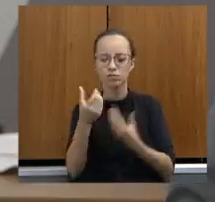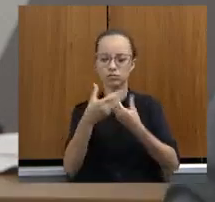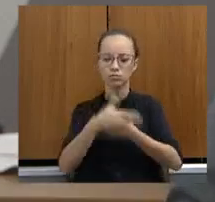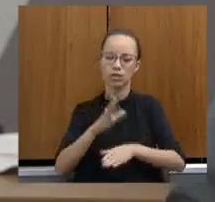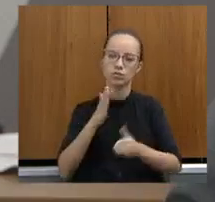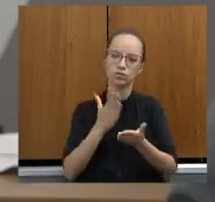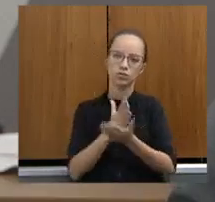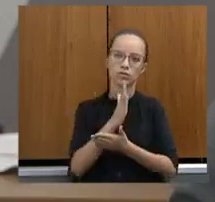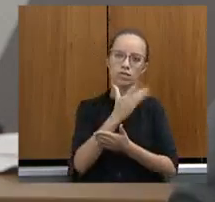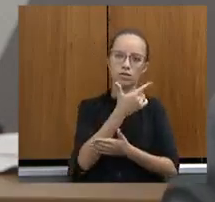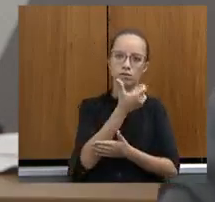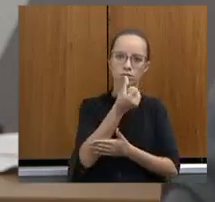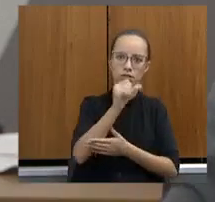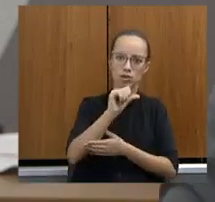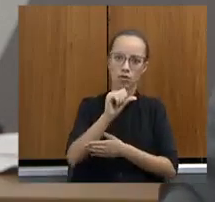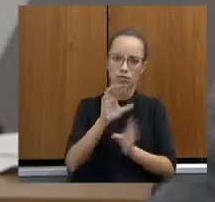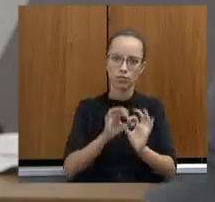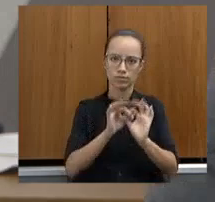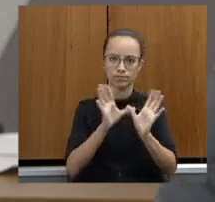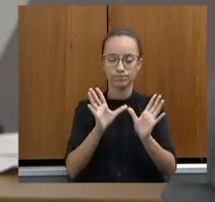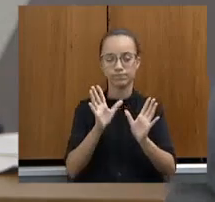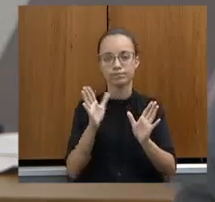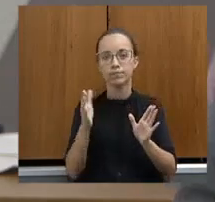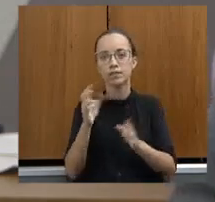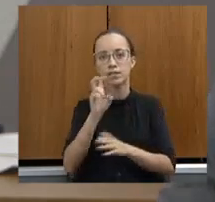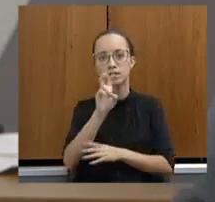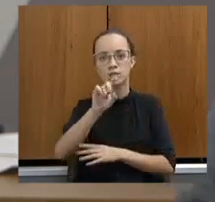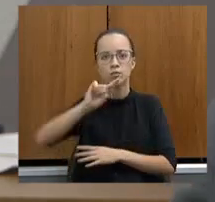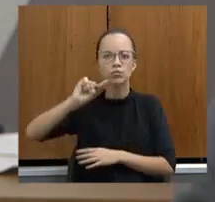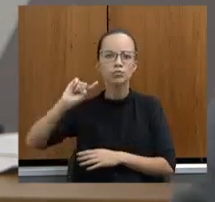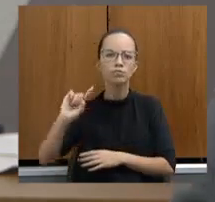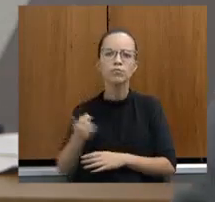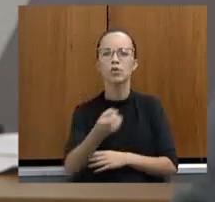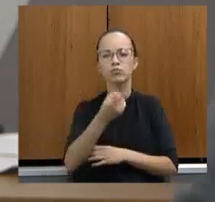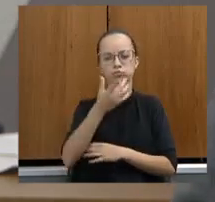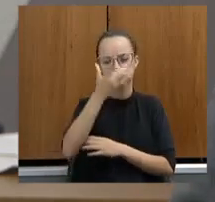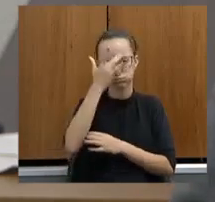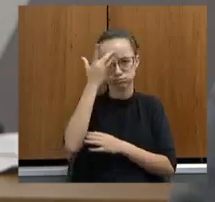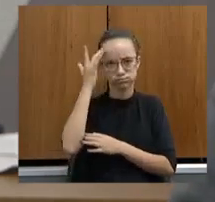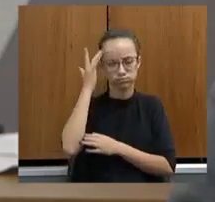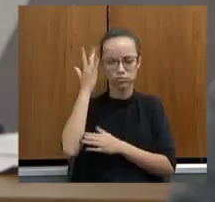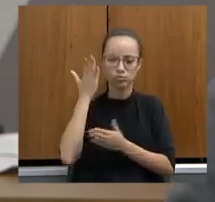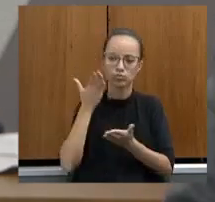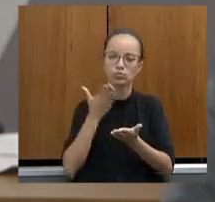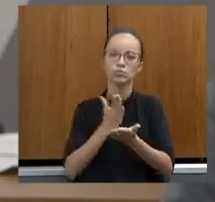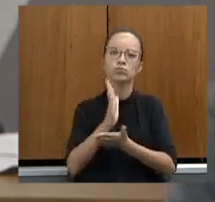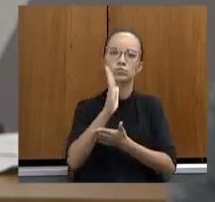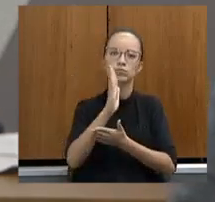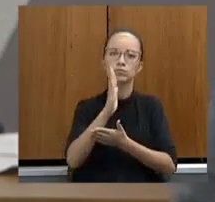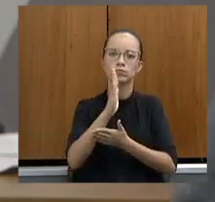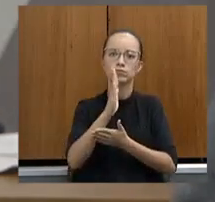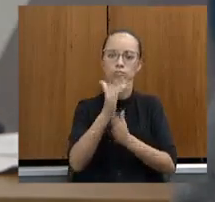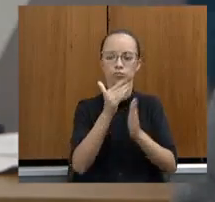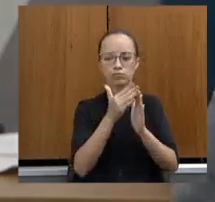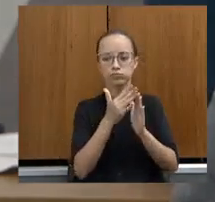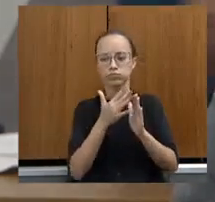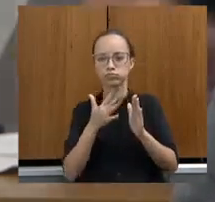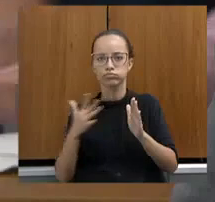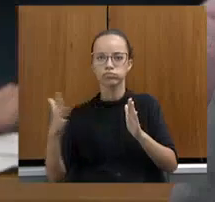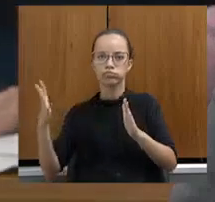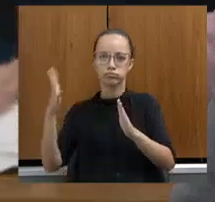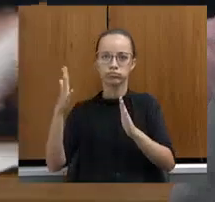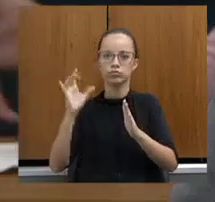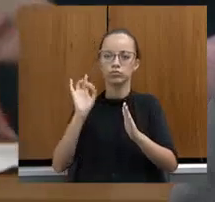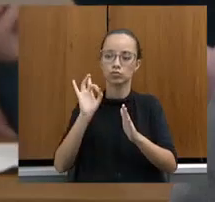autorizadas desde 2019 e 5.150 nomeações feitas desde 2019 apenas